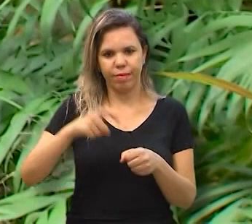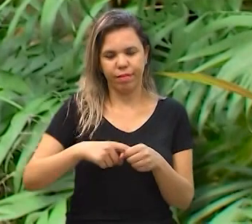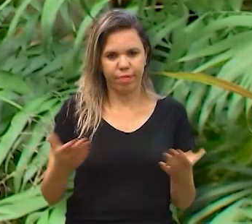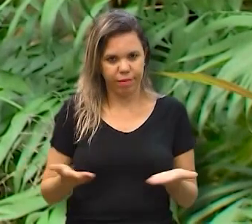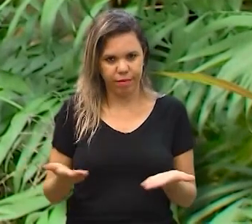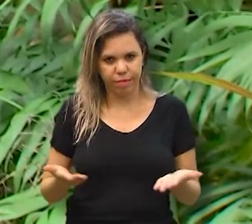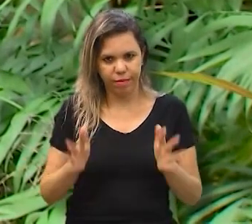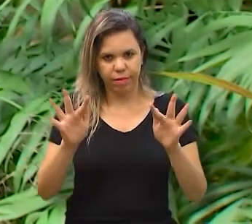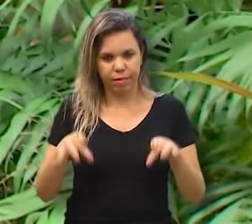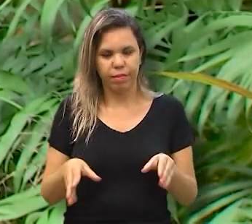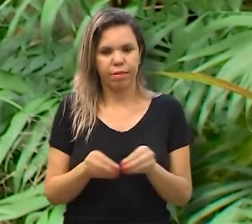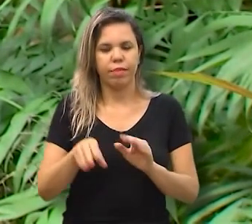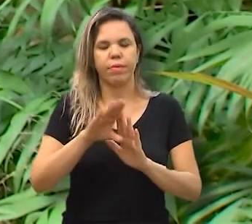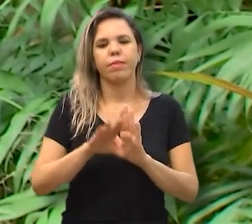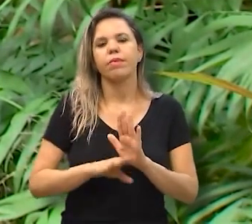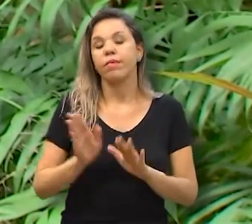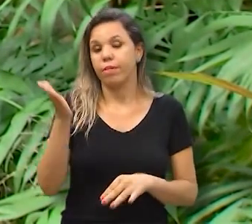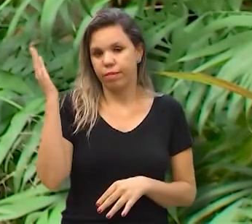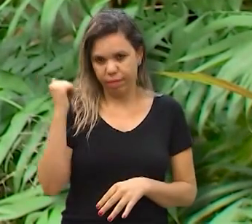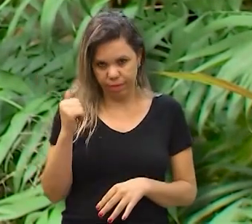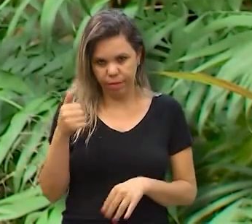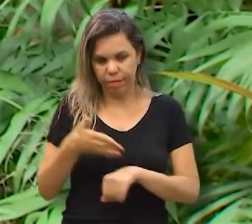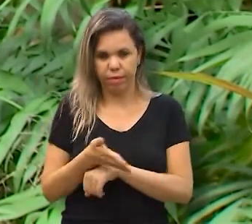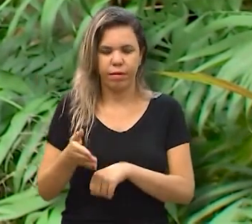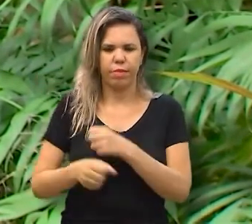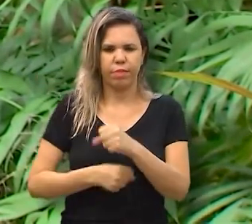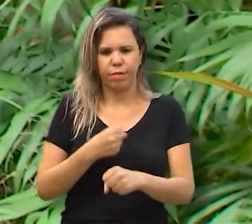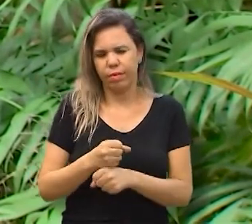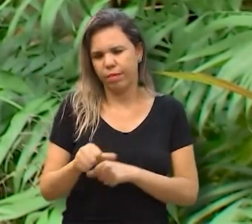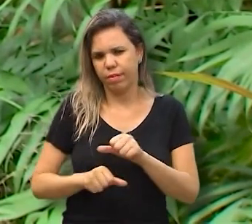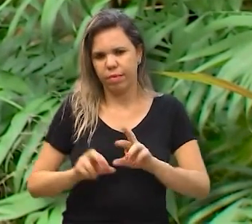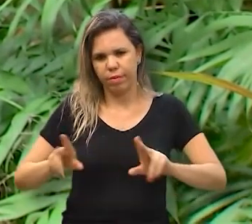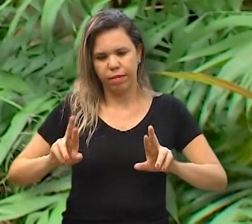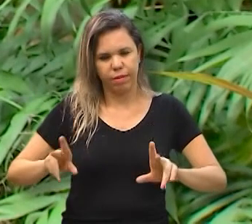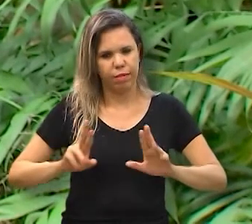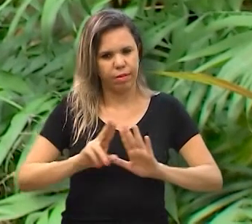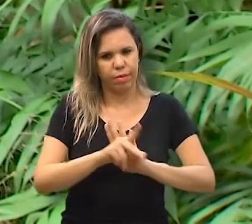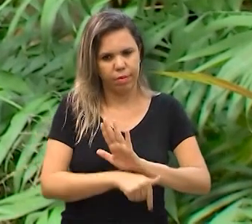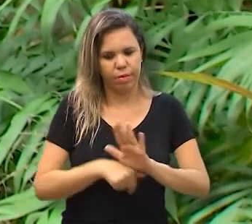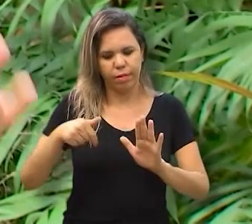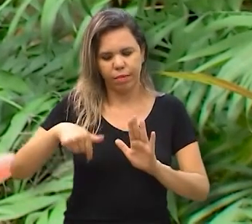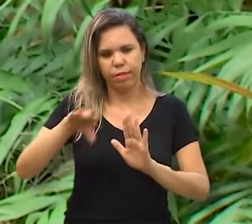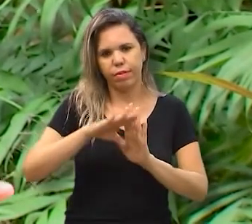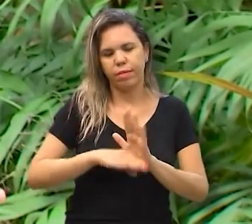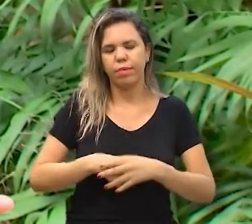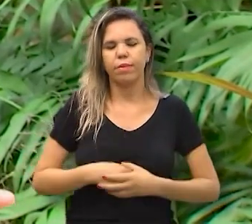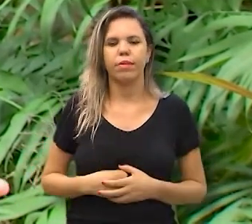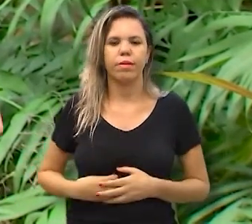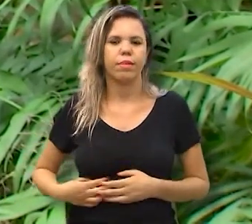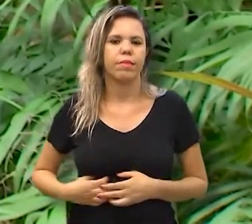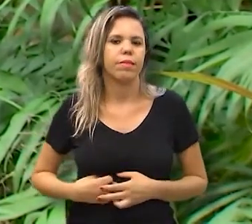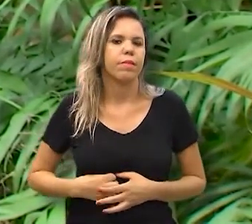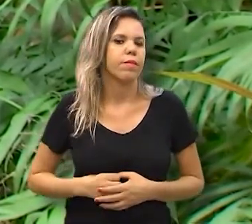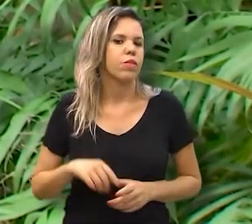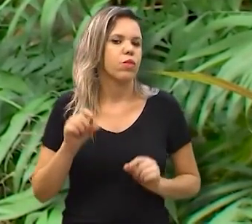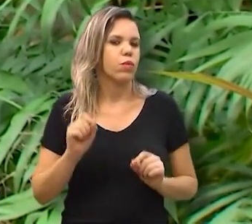Estamos de volta agora para finalizar o programa e você já sabe, entra ano, sai ano, são várias edições aqui do programa